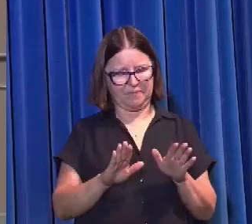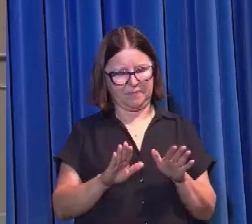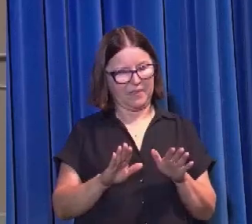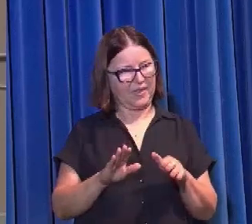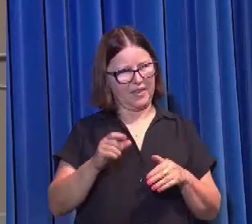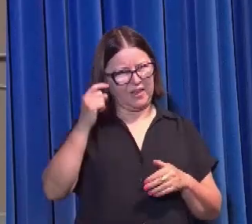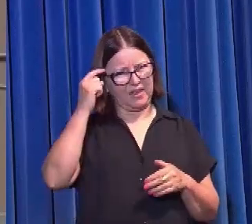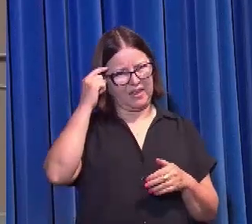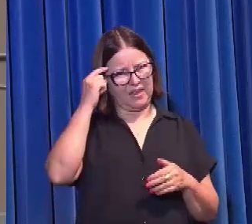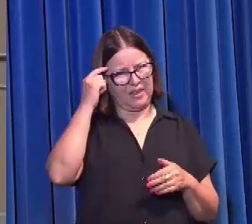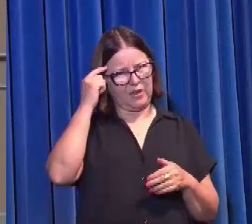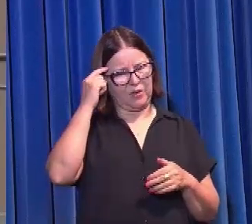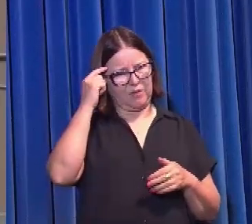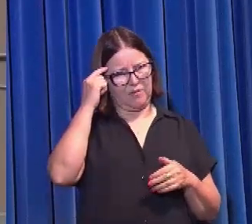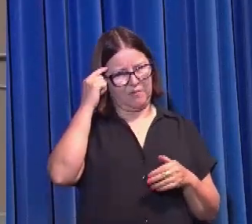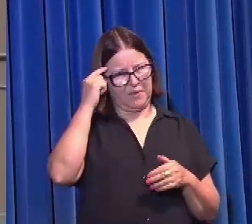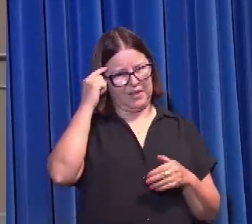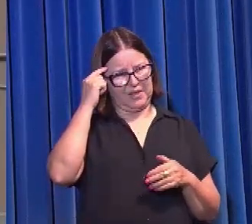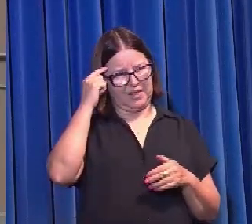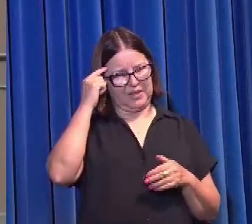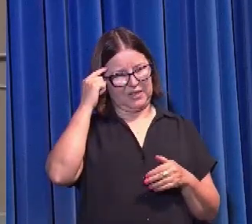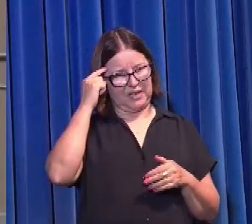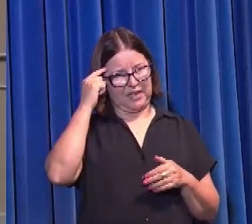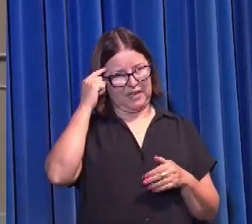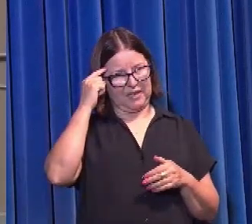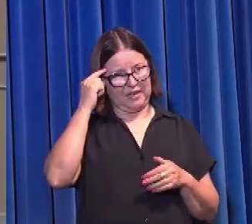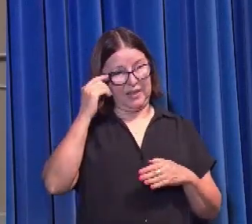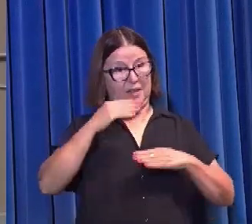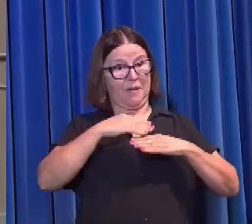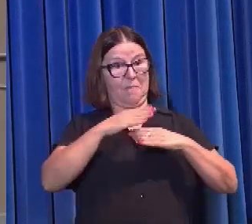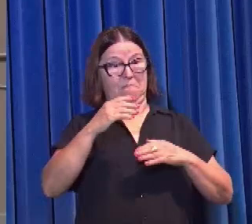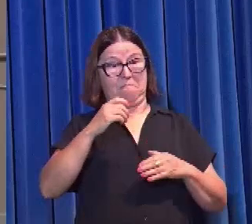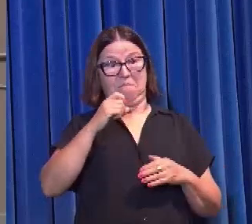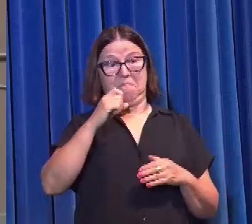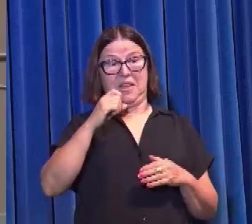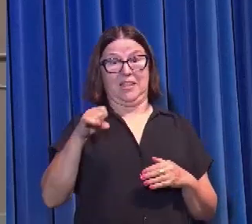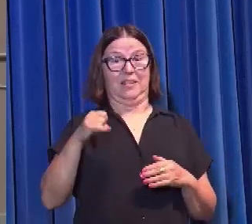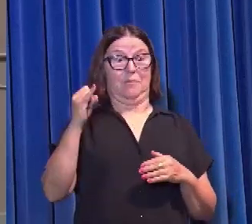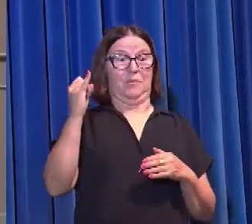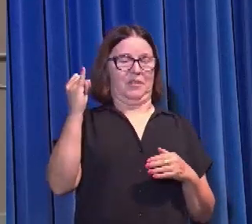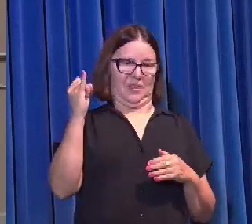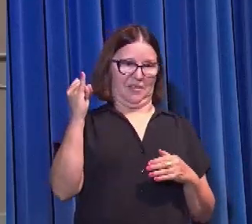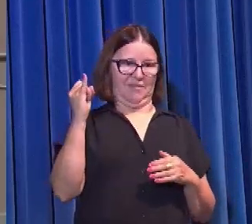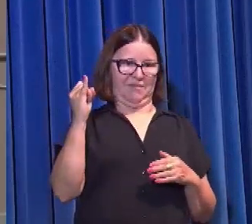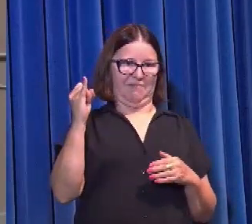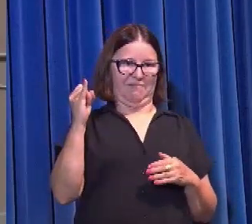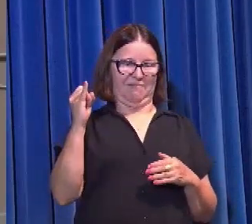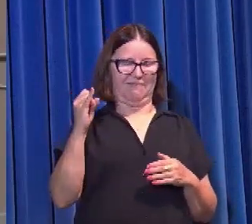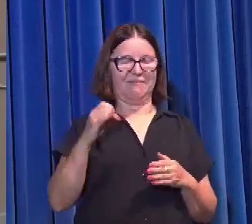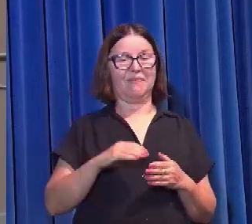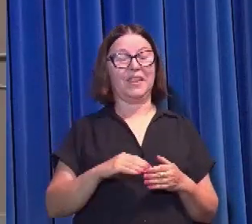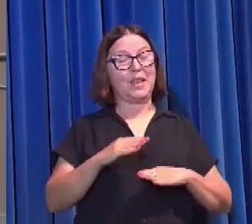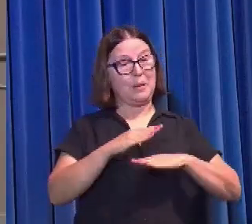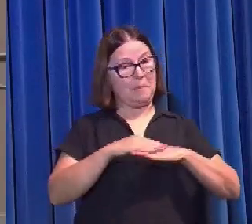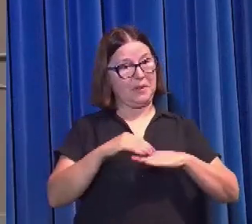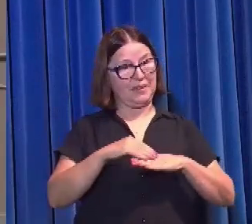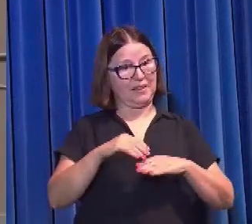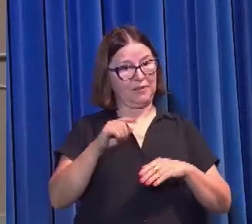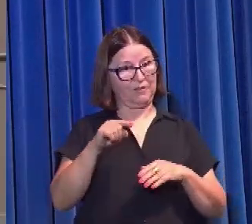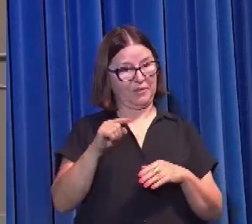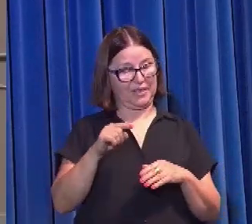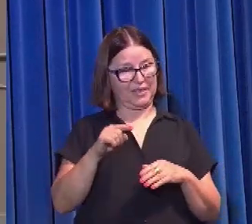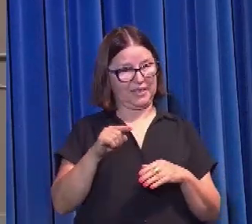do que deve a respeito de si mesmo e você considerar o outro mais importante do que você mesmo. Isso é humildade. E mansidão é você abrir mão dos